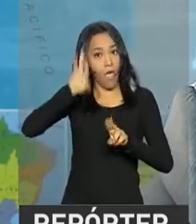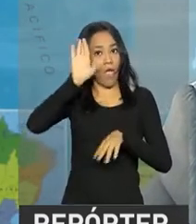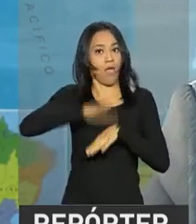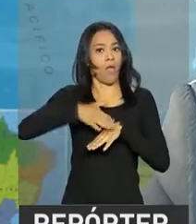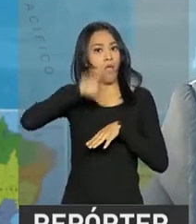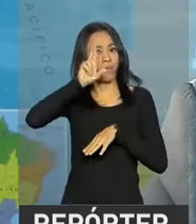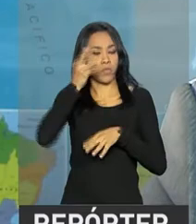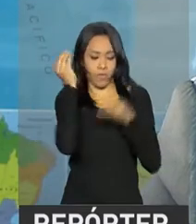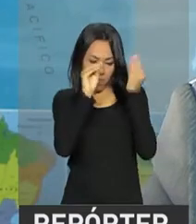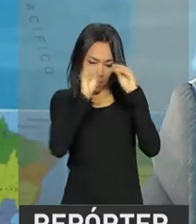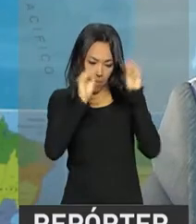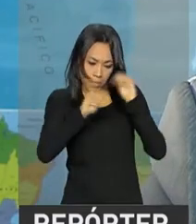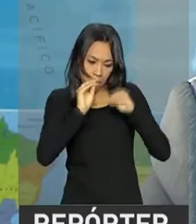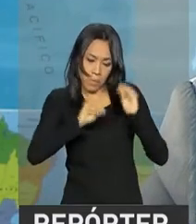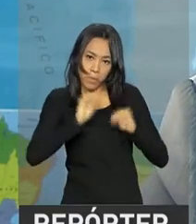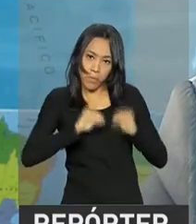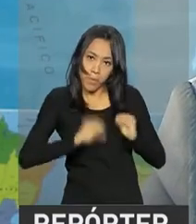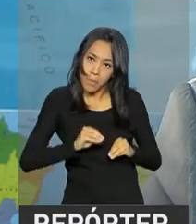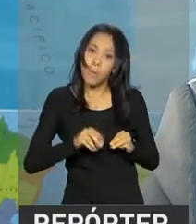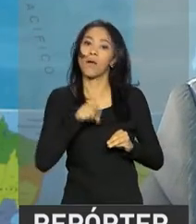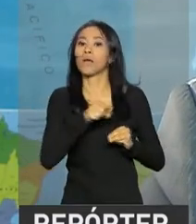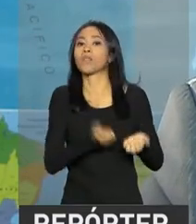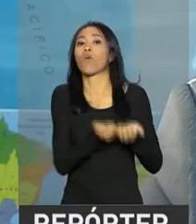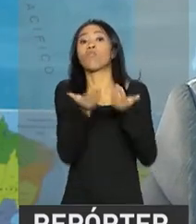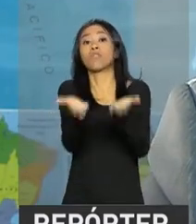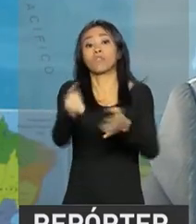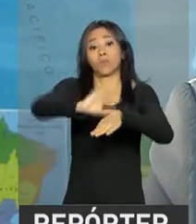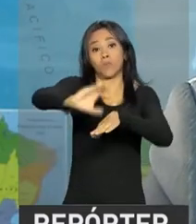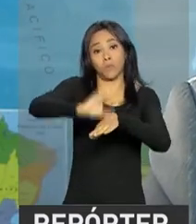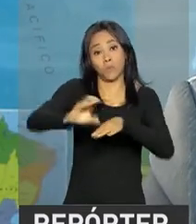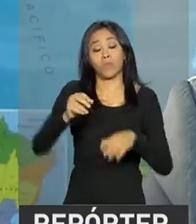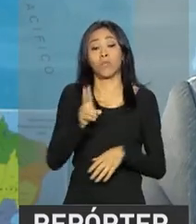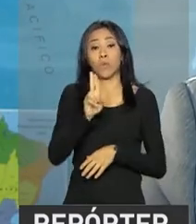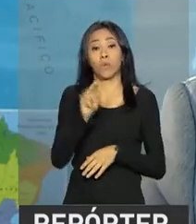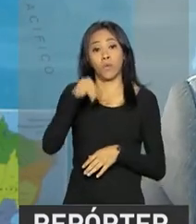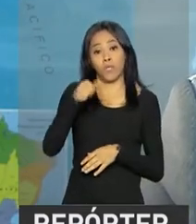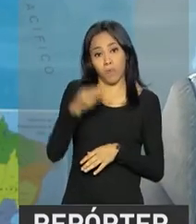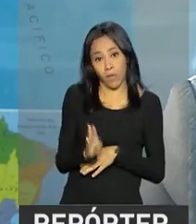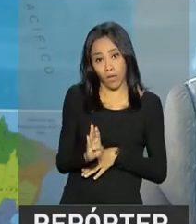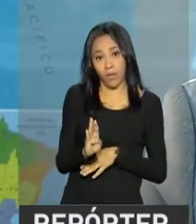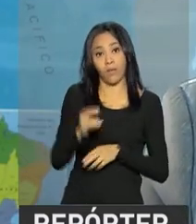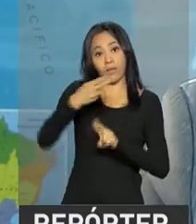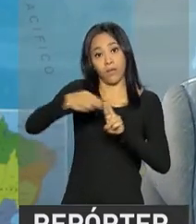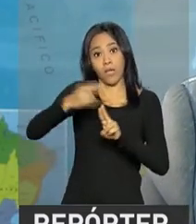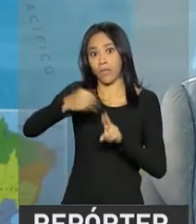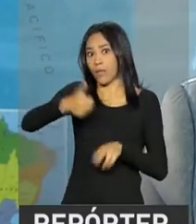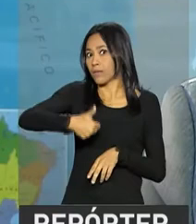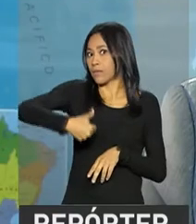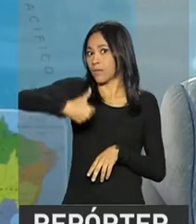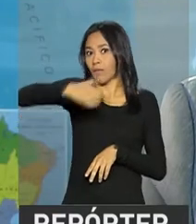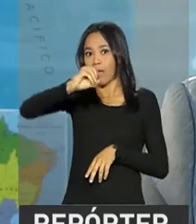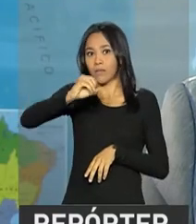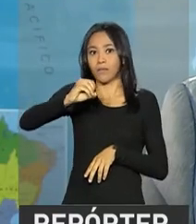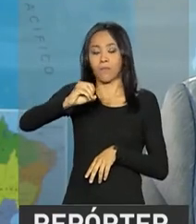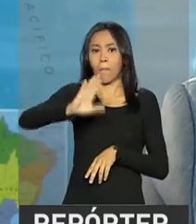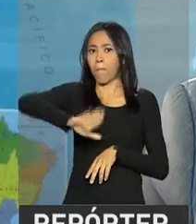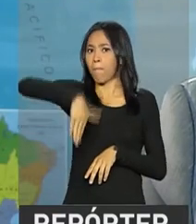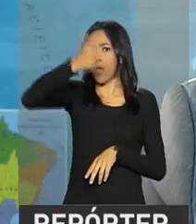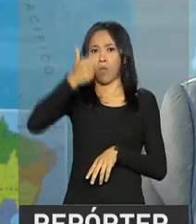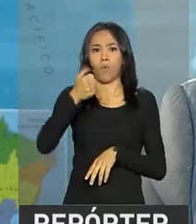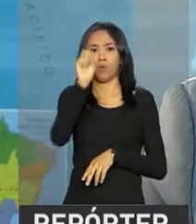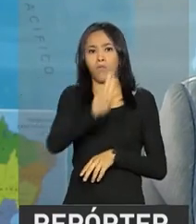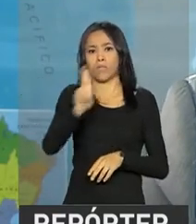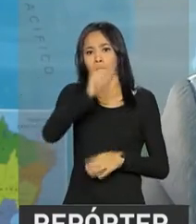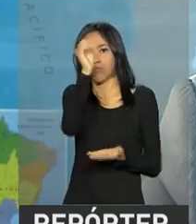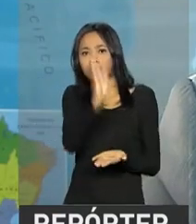responsável pelos conteúdos que ali estão sendo oferecidos a unb uma das dez melhores universidades do brasil nós